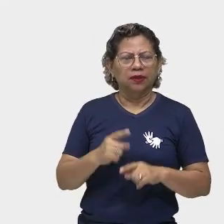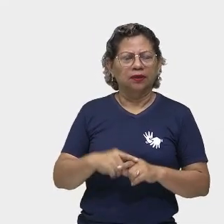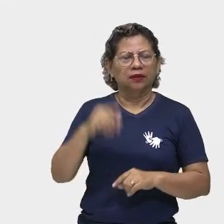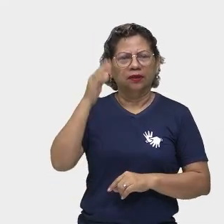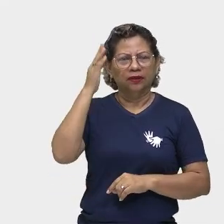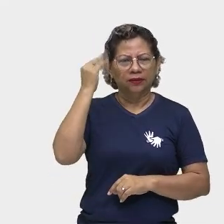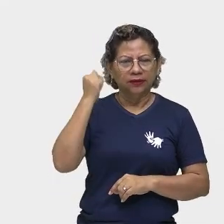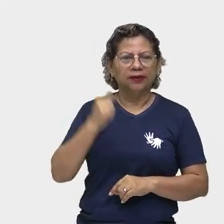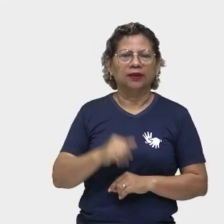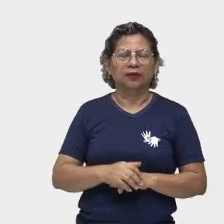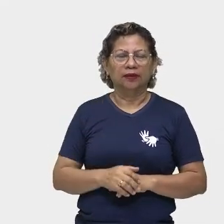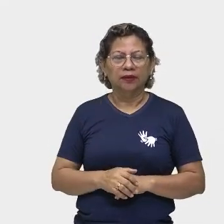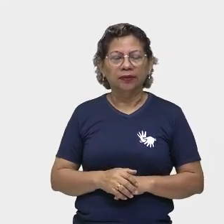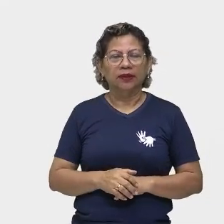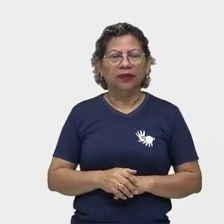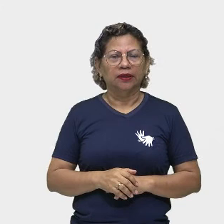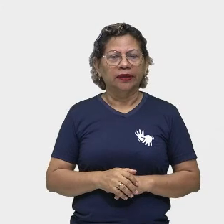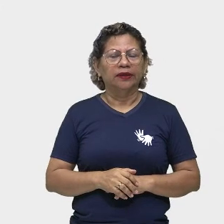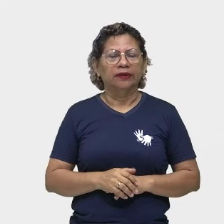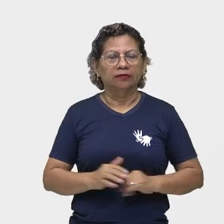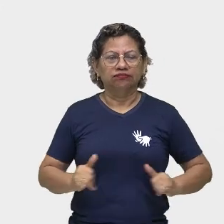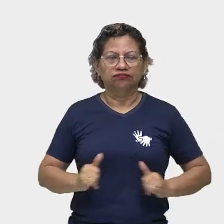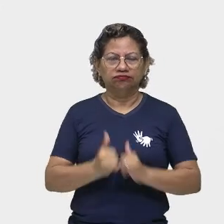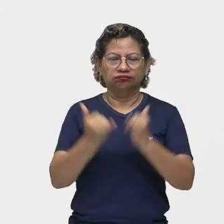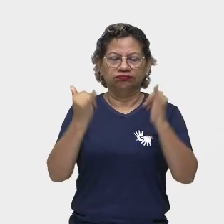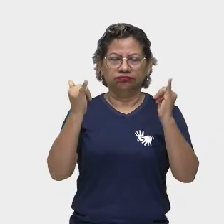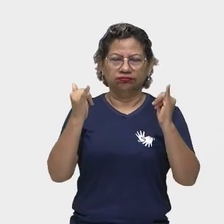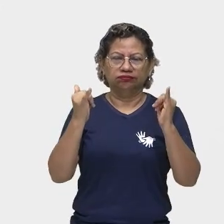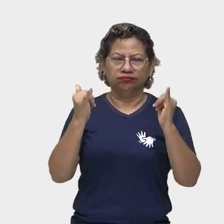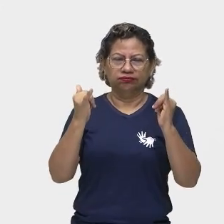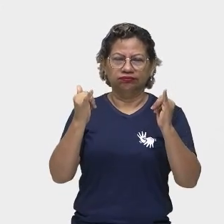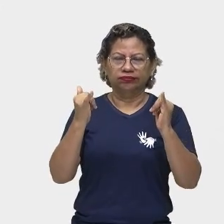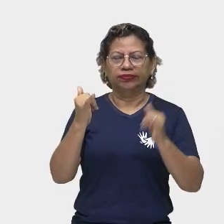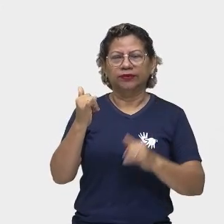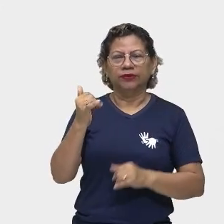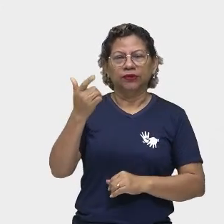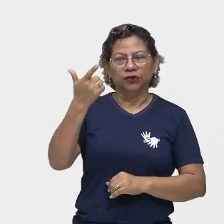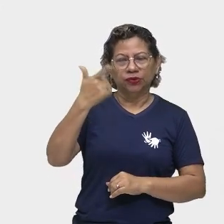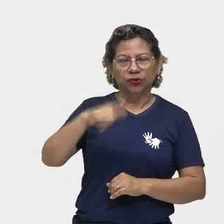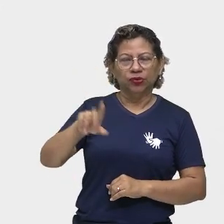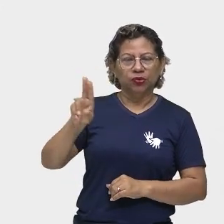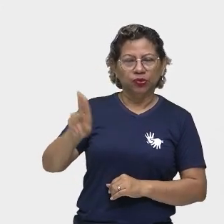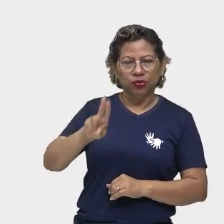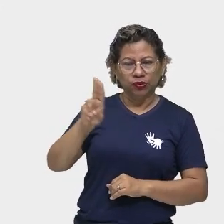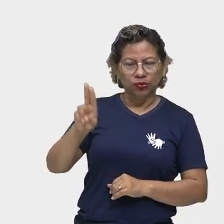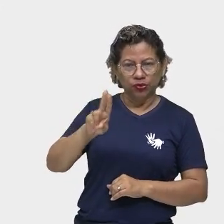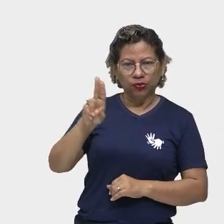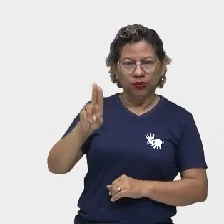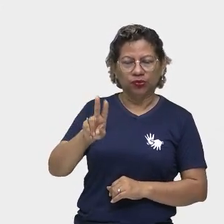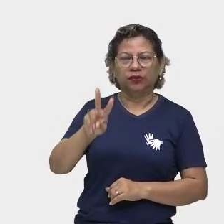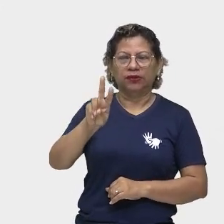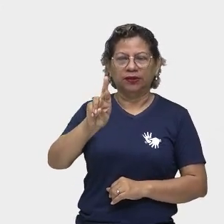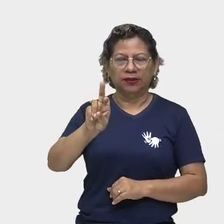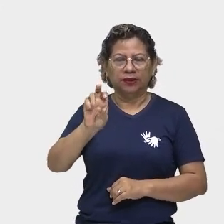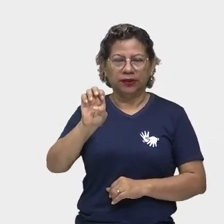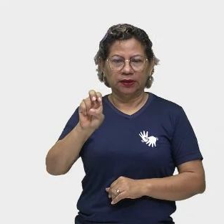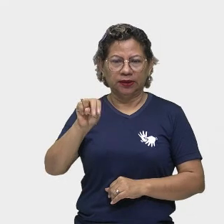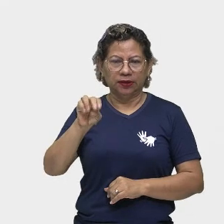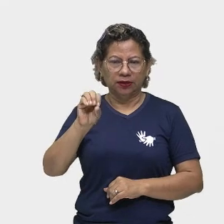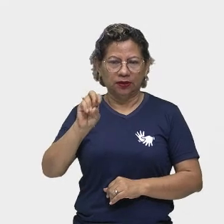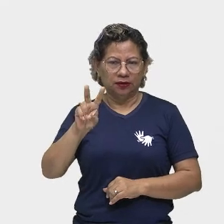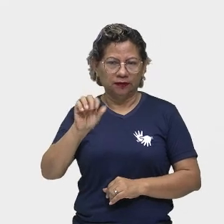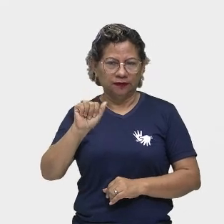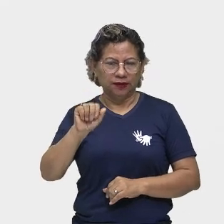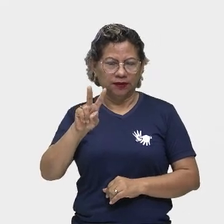energias renováveis e a gente trouxe algumas alternativas. Então, a alternativa que a gente marca correta na primeira